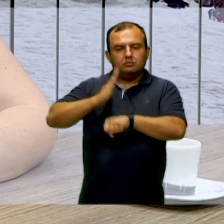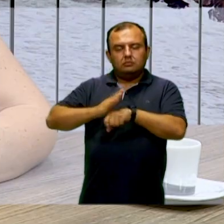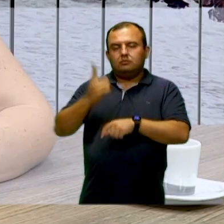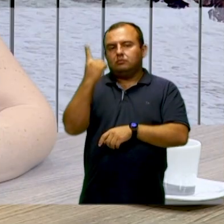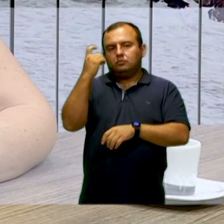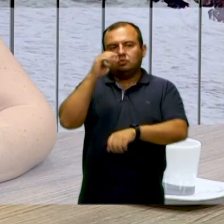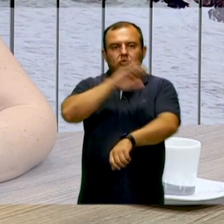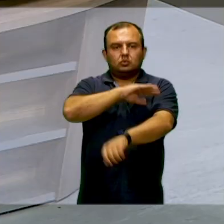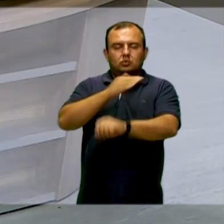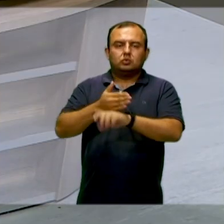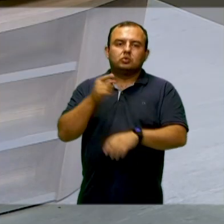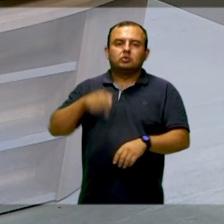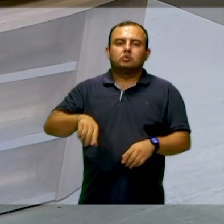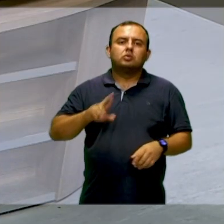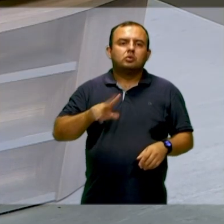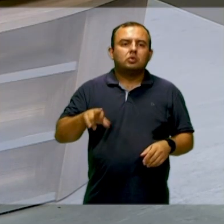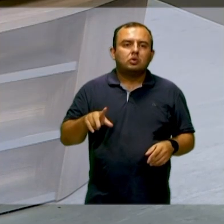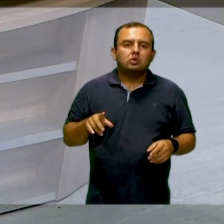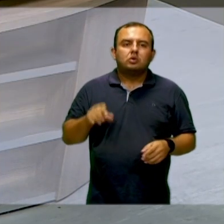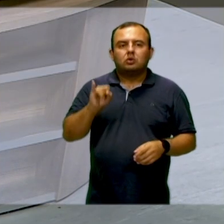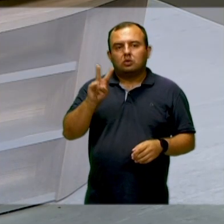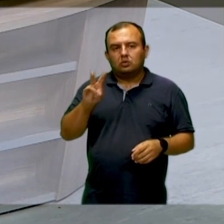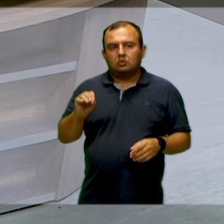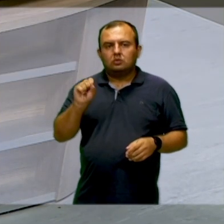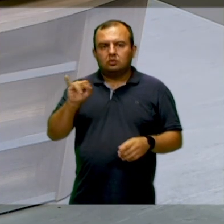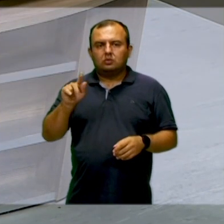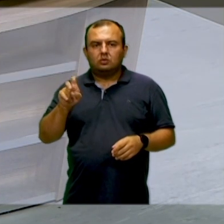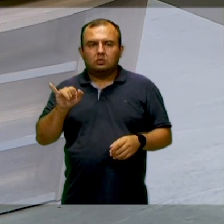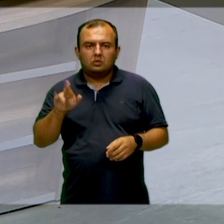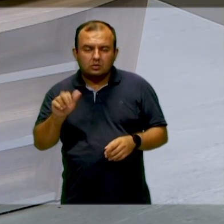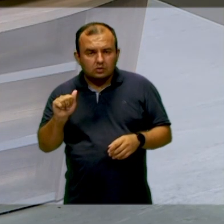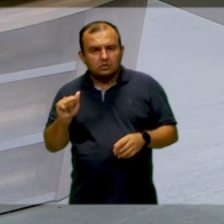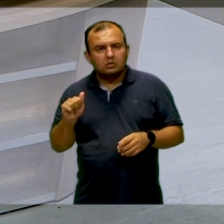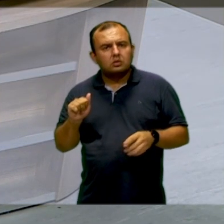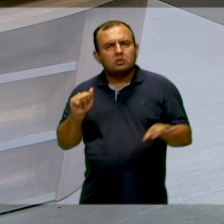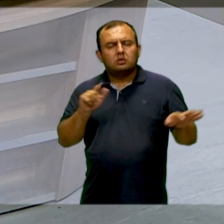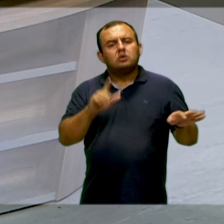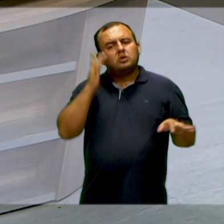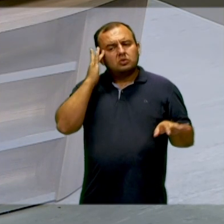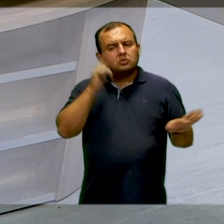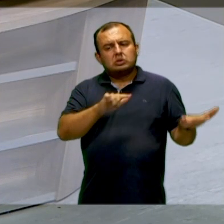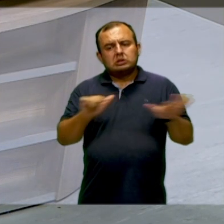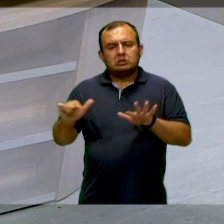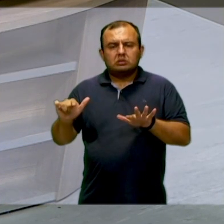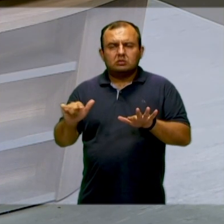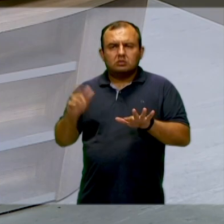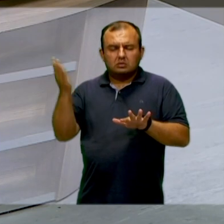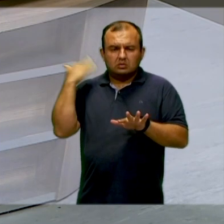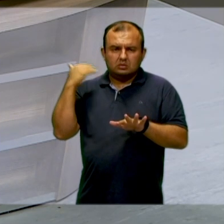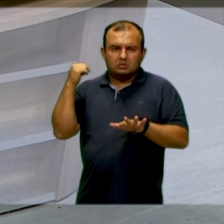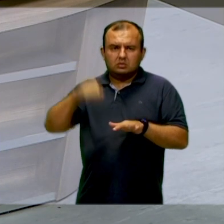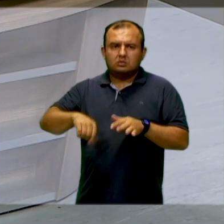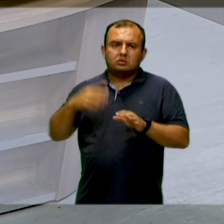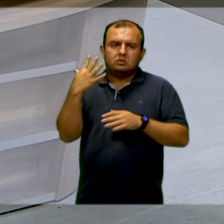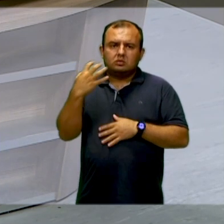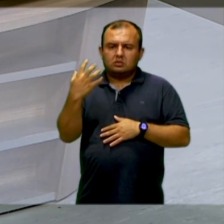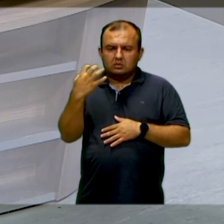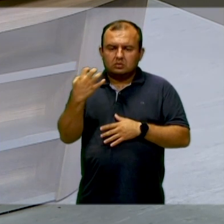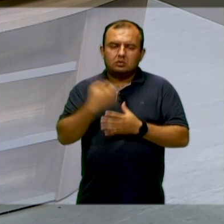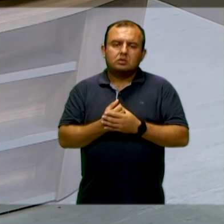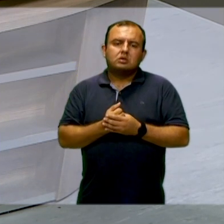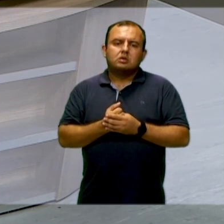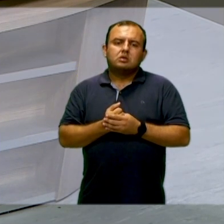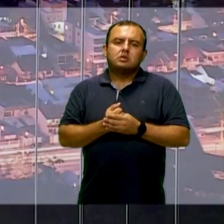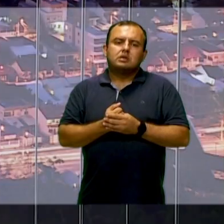ginásio. Esse não é o caso do Ivo Silveira. Inclusive, eu acho que foi na semana anterior, agora, ao que nós estamos gravando, foi